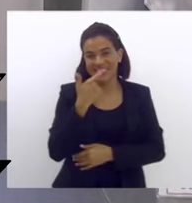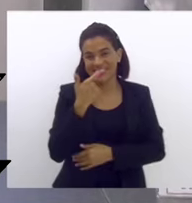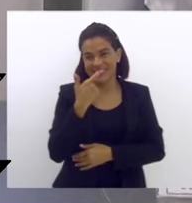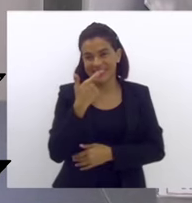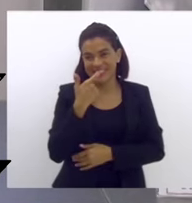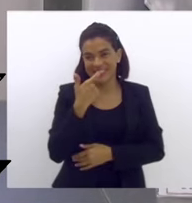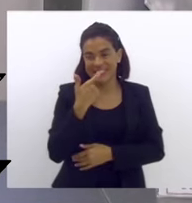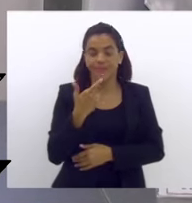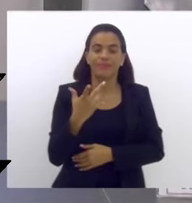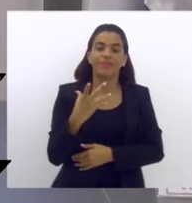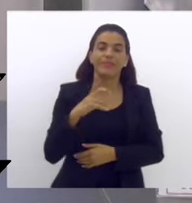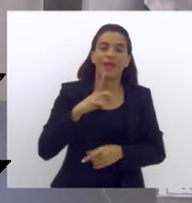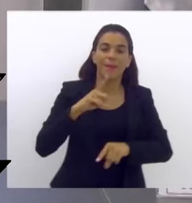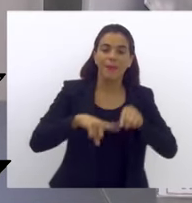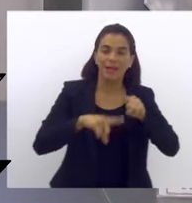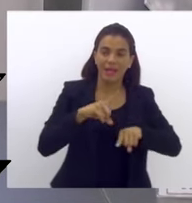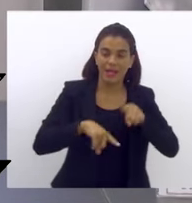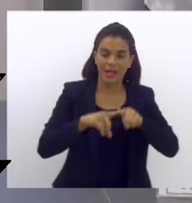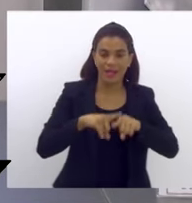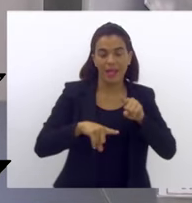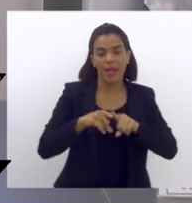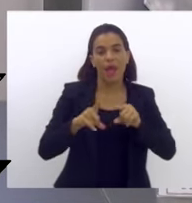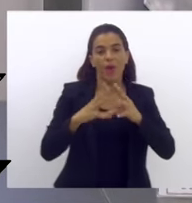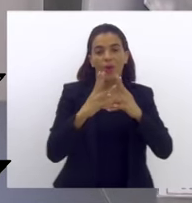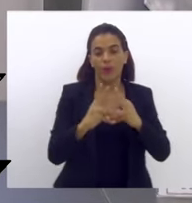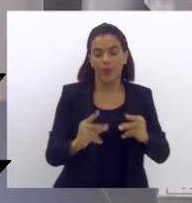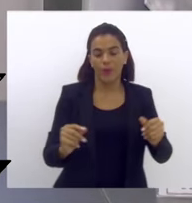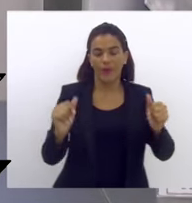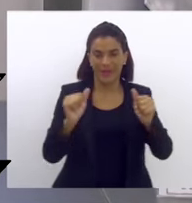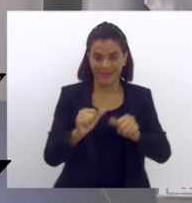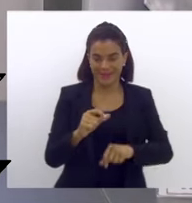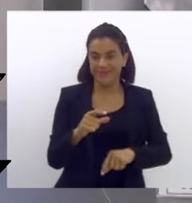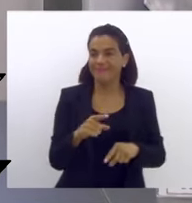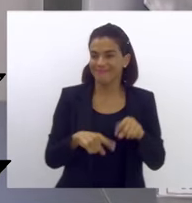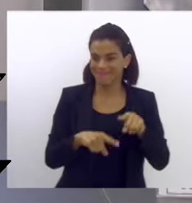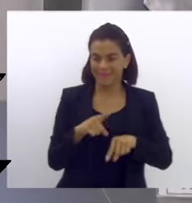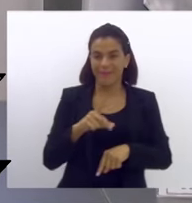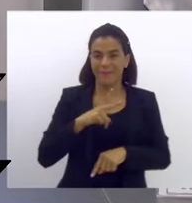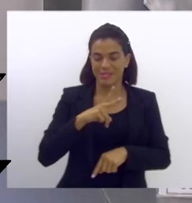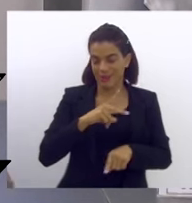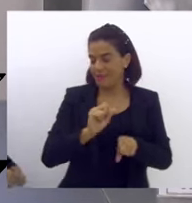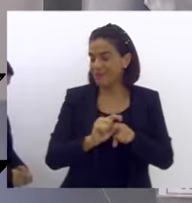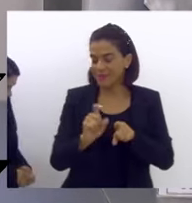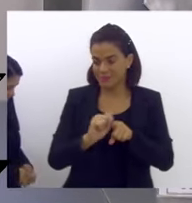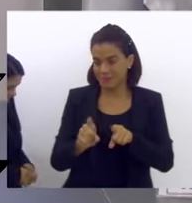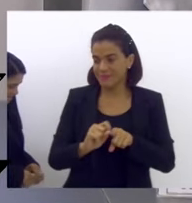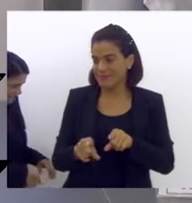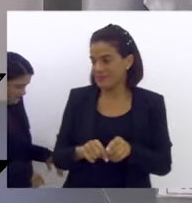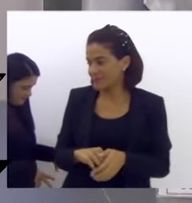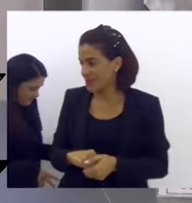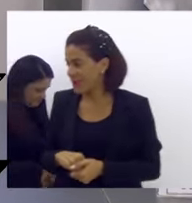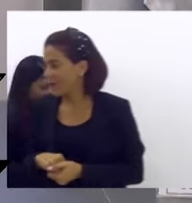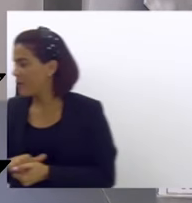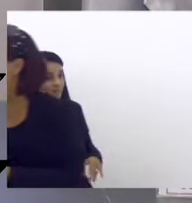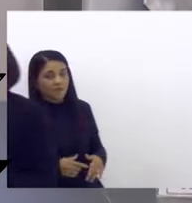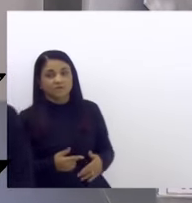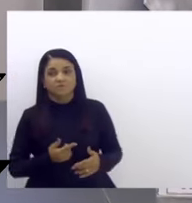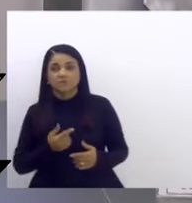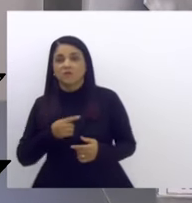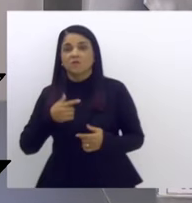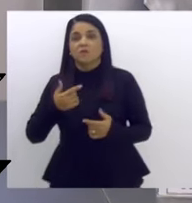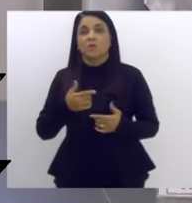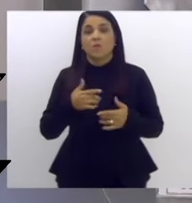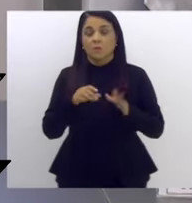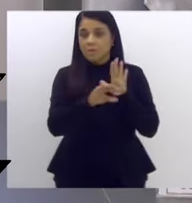aqueles compostos por material bi degradável na rede pública estadual e particular de ensino e d outras providências o